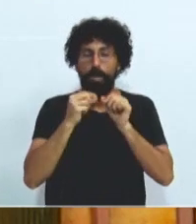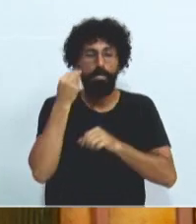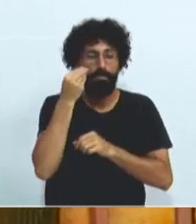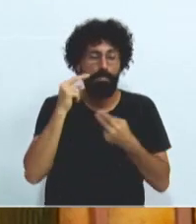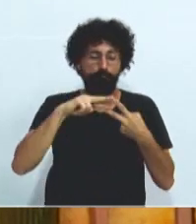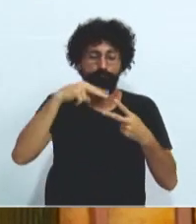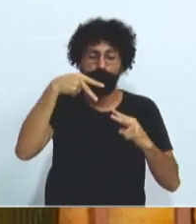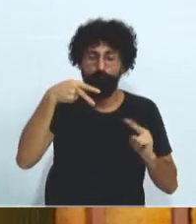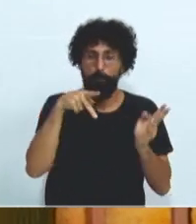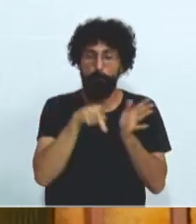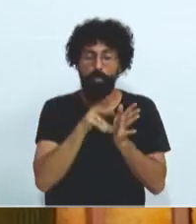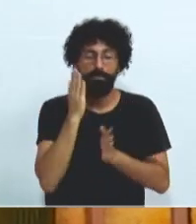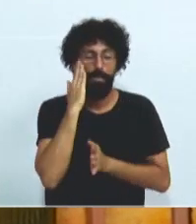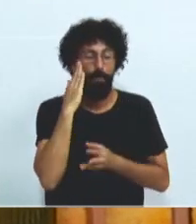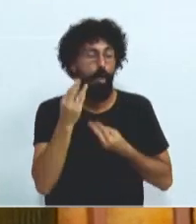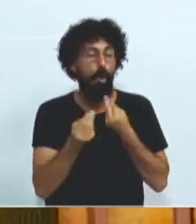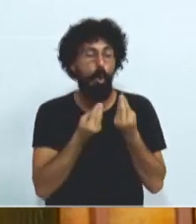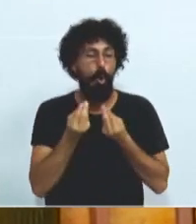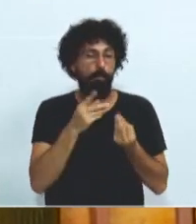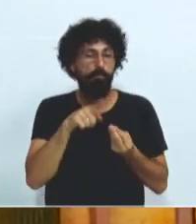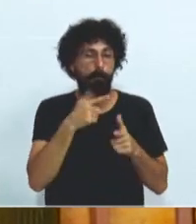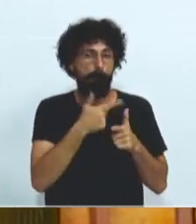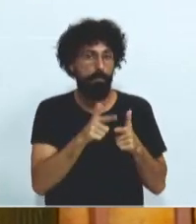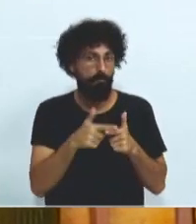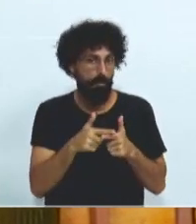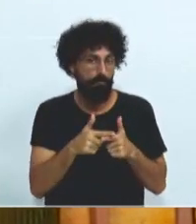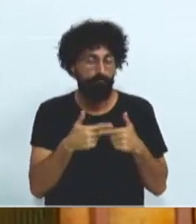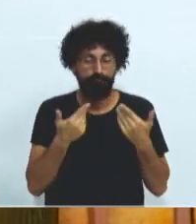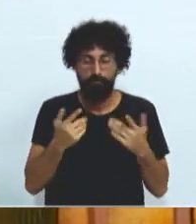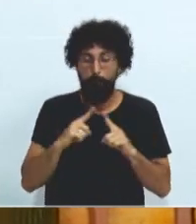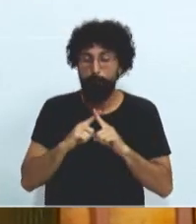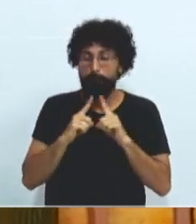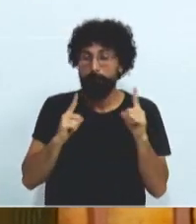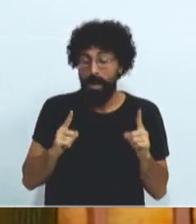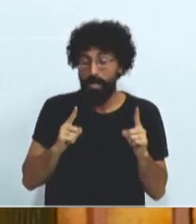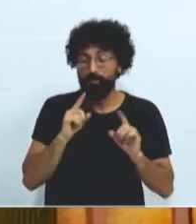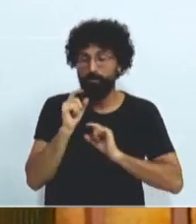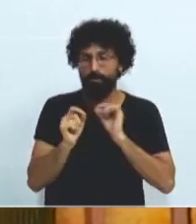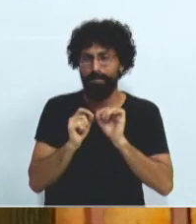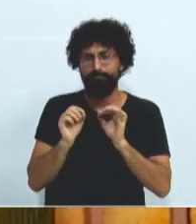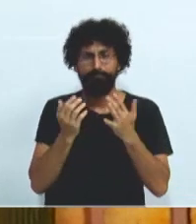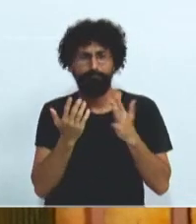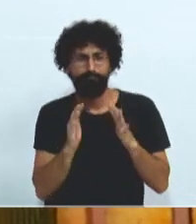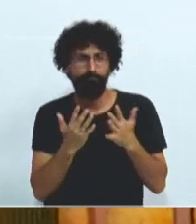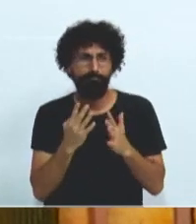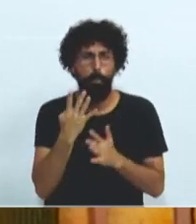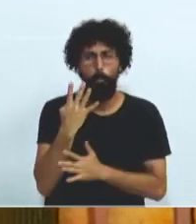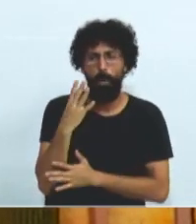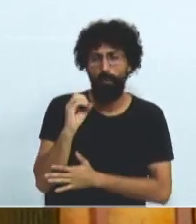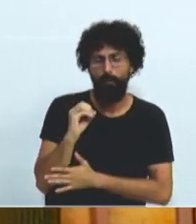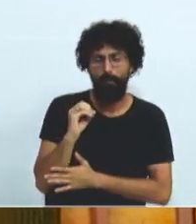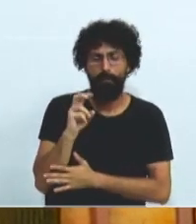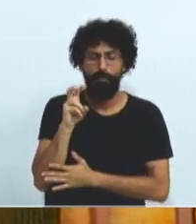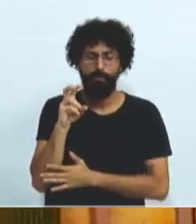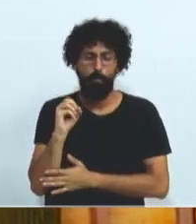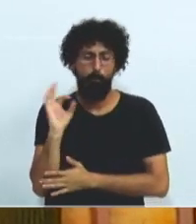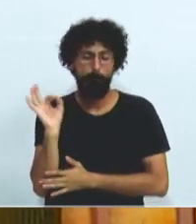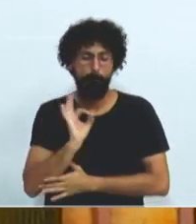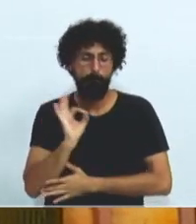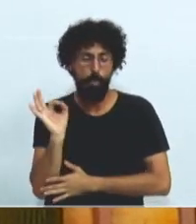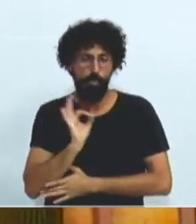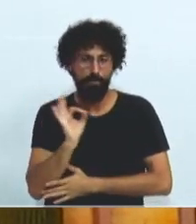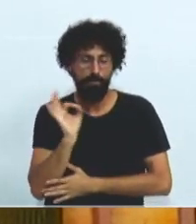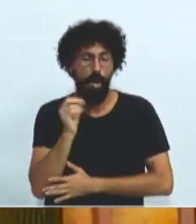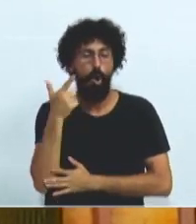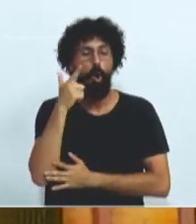ou baixo prognóstico. Em geral, a gente coloca de 40% a 50% de chances de cura. Mas